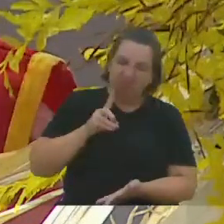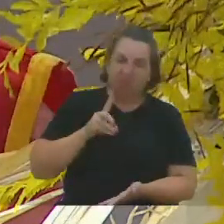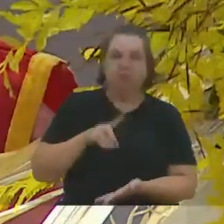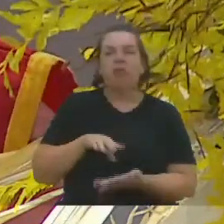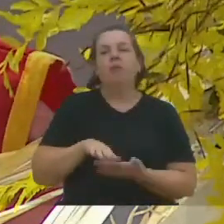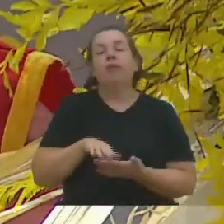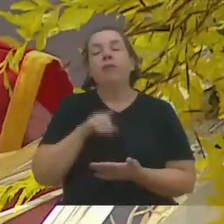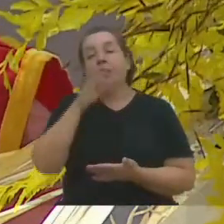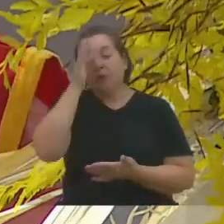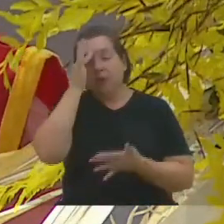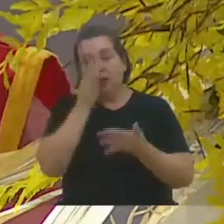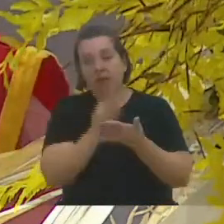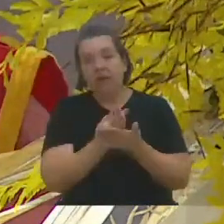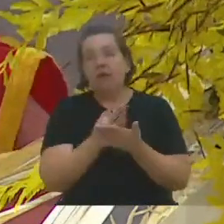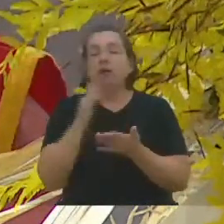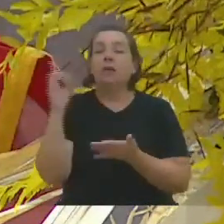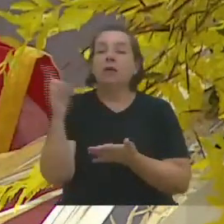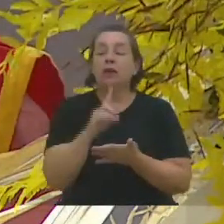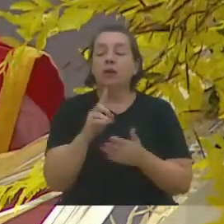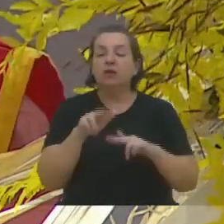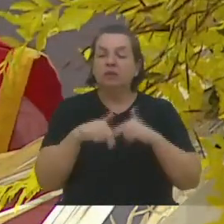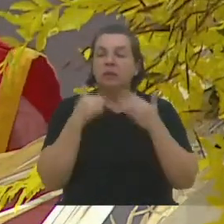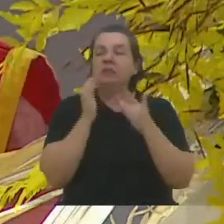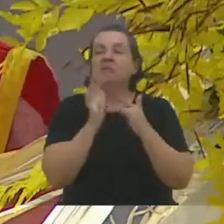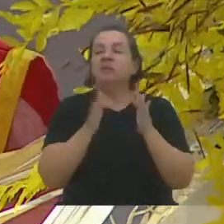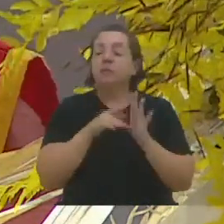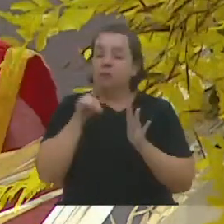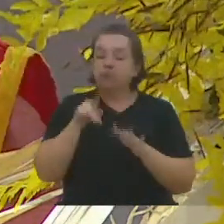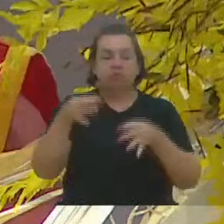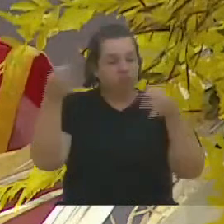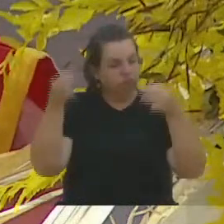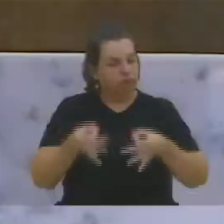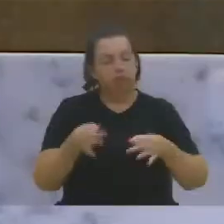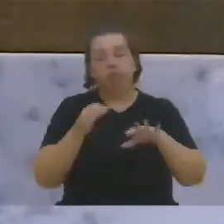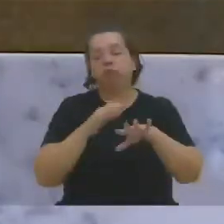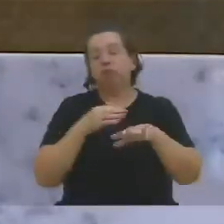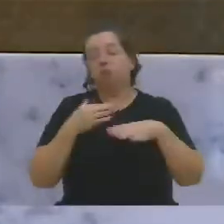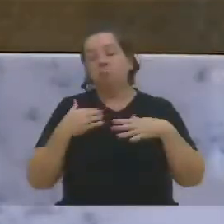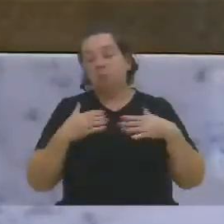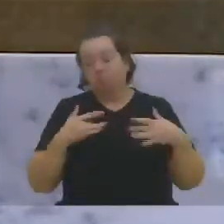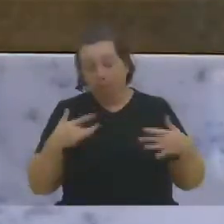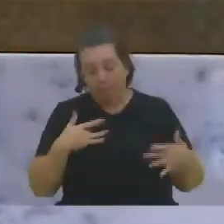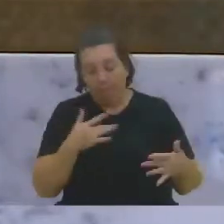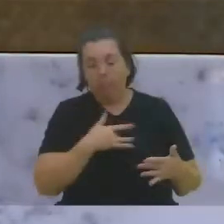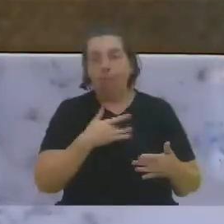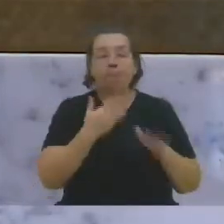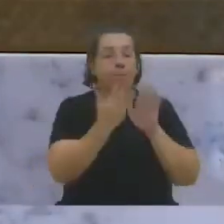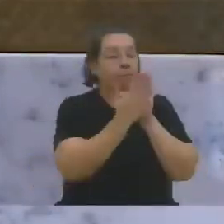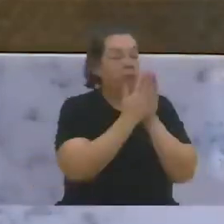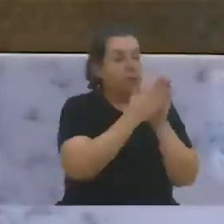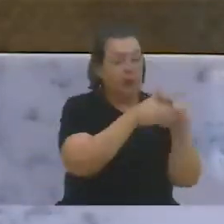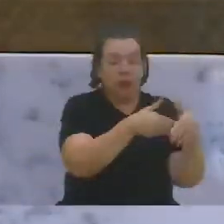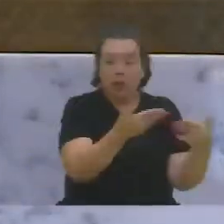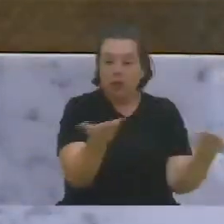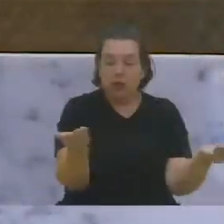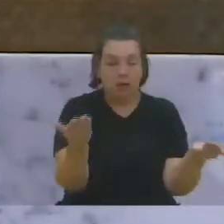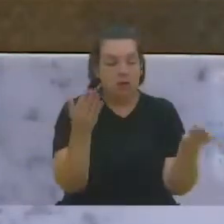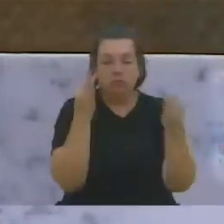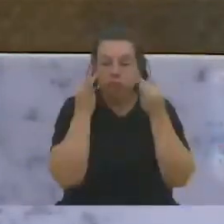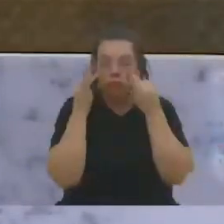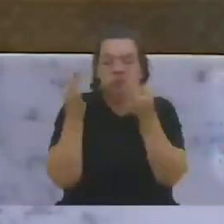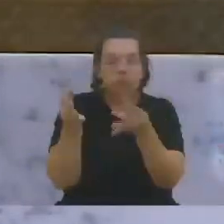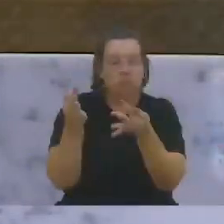meio de Jesus lhe deu perfeita saúde na presença de todos vós.